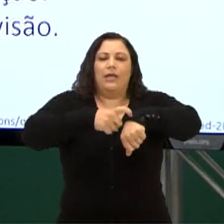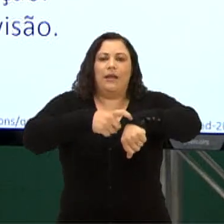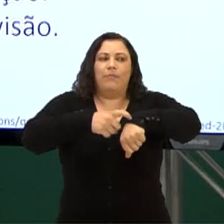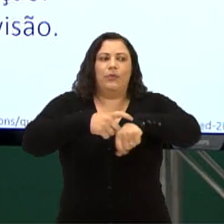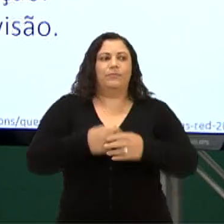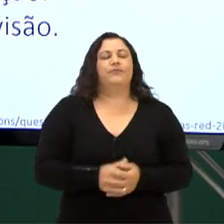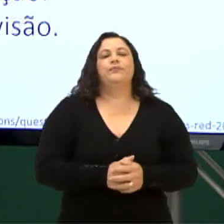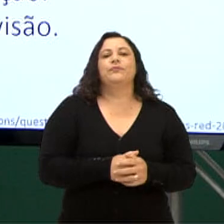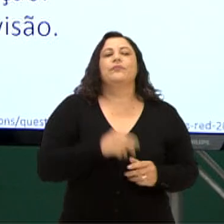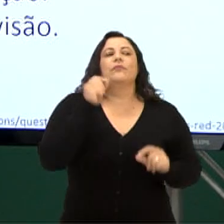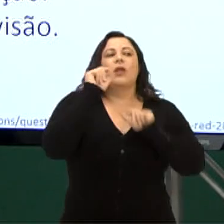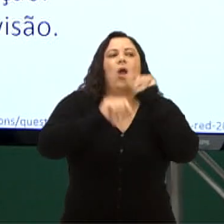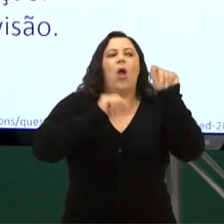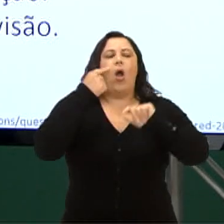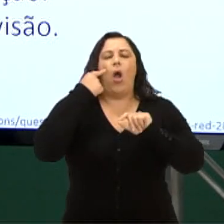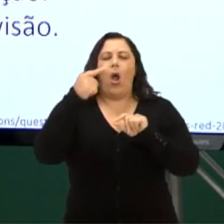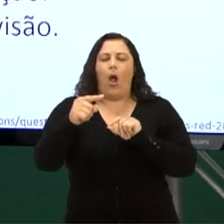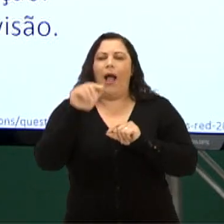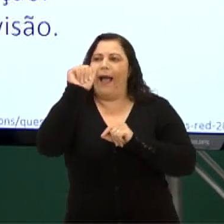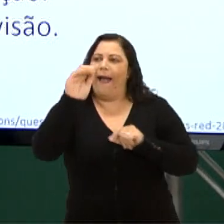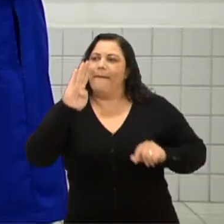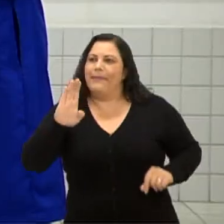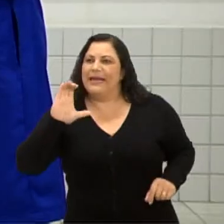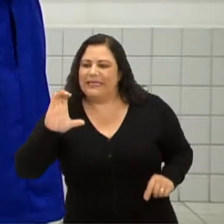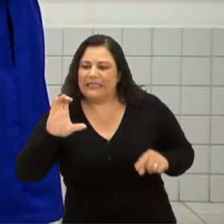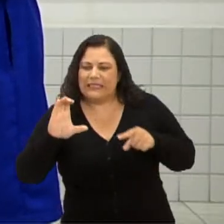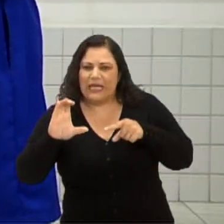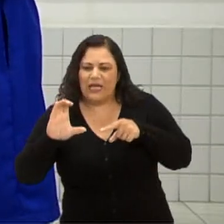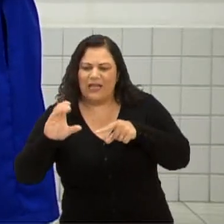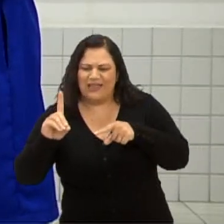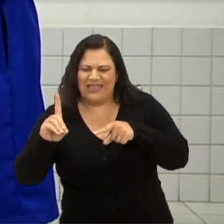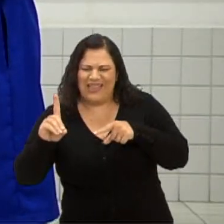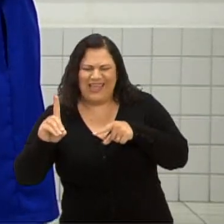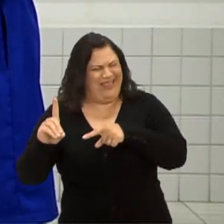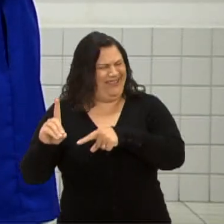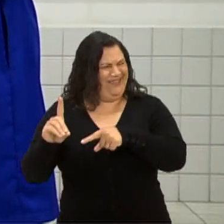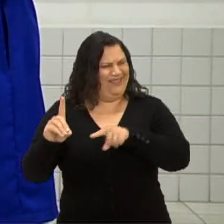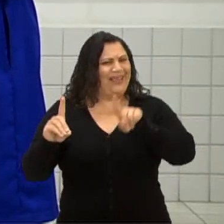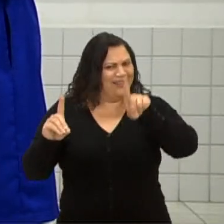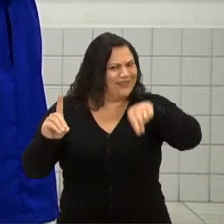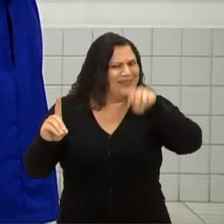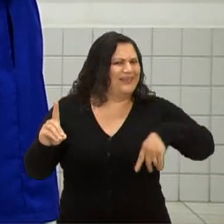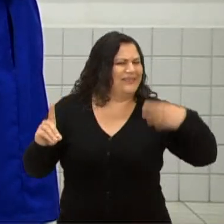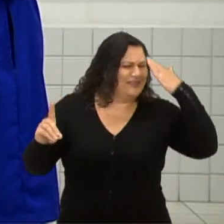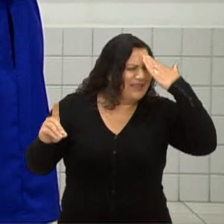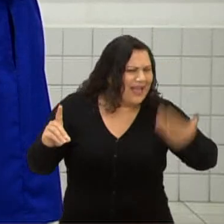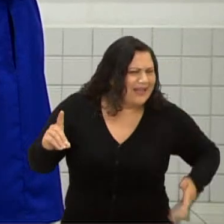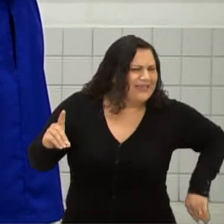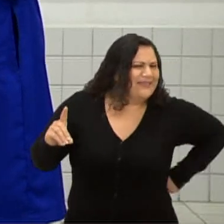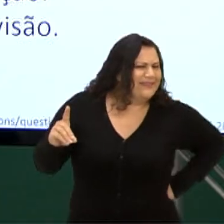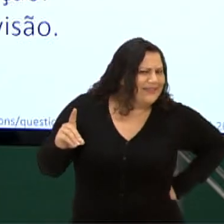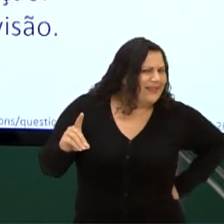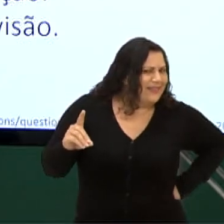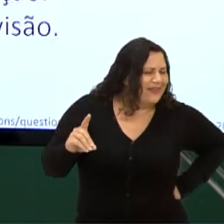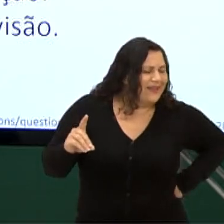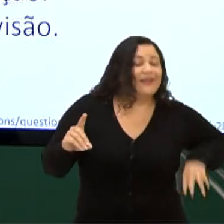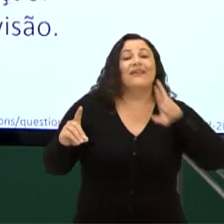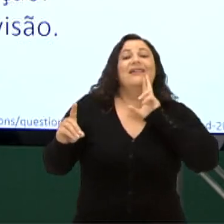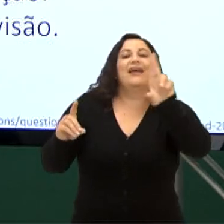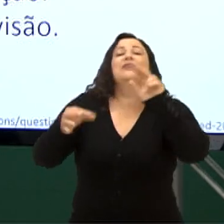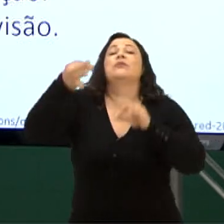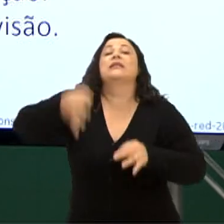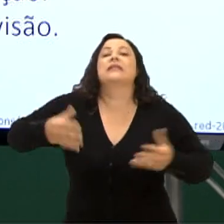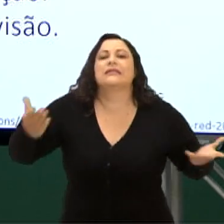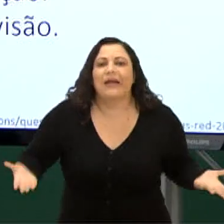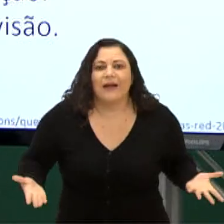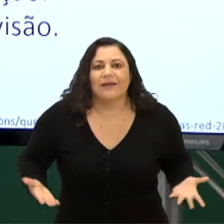C, saiu até um D, você acredita, Fran? D? Eu acho que a pessoa está acostumada com a aula do dia a dia que tem D. Resposta correta,